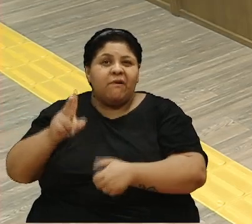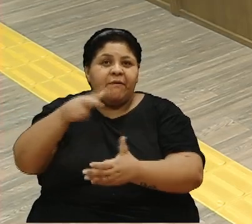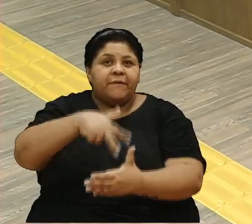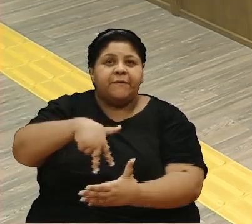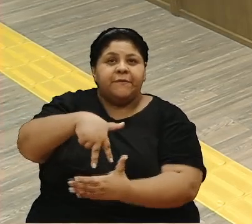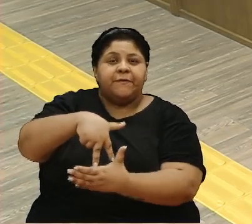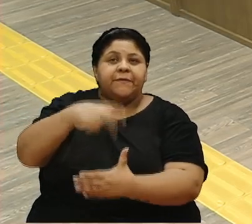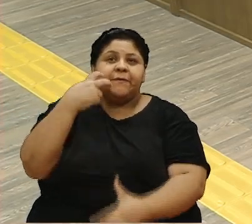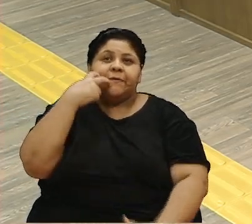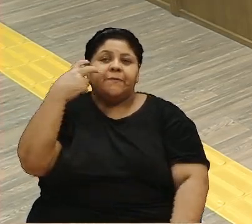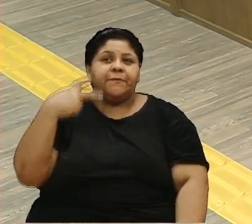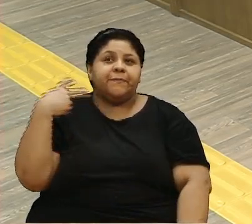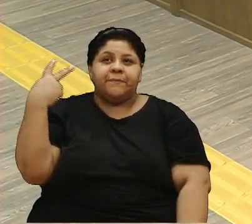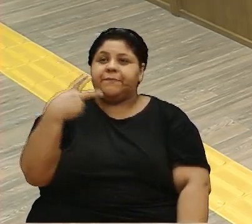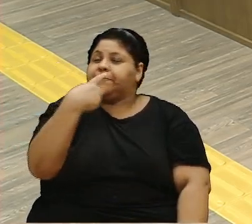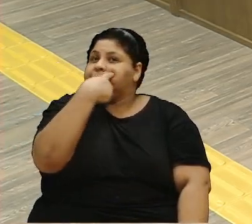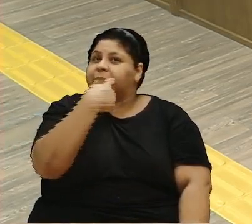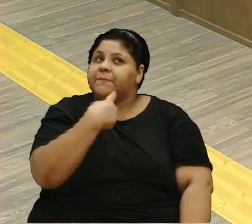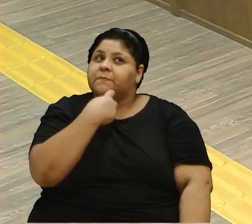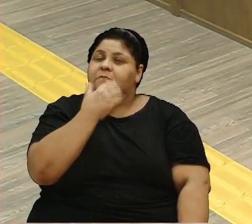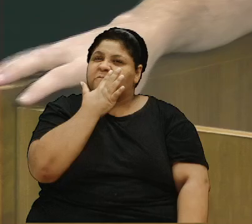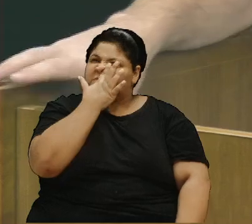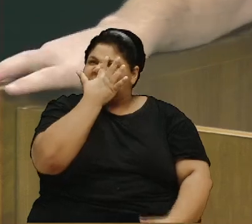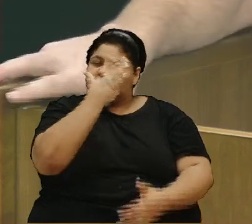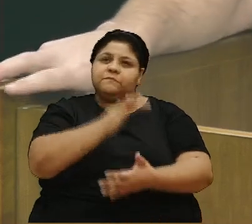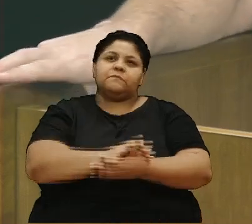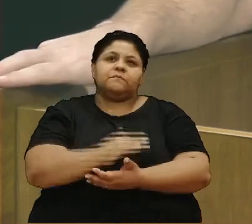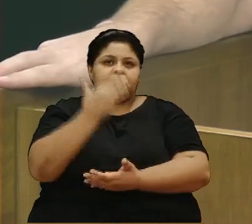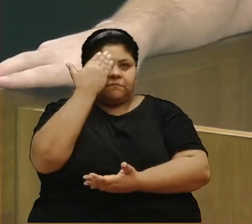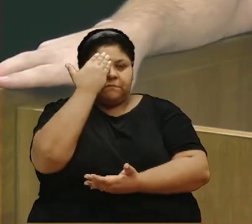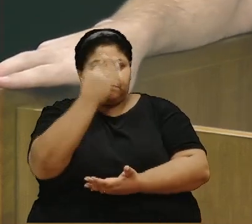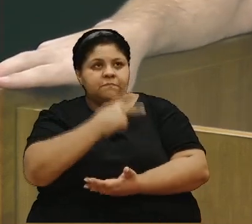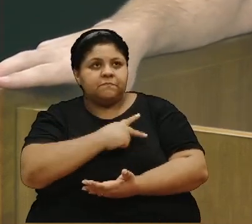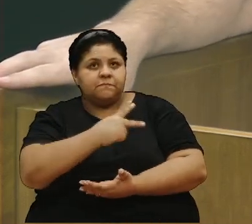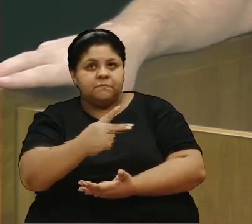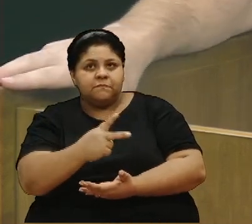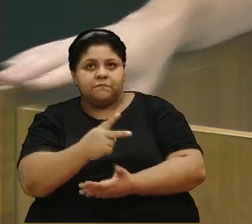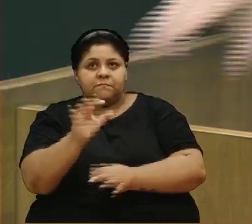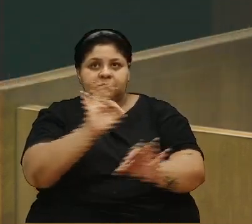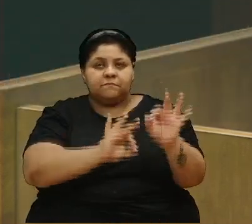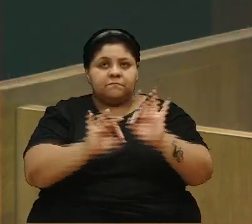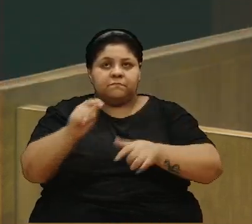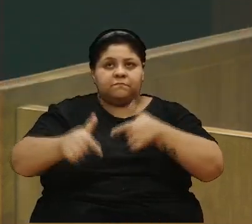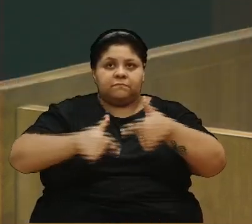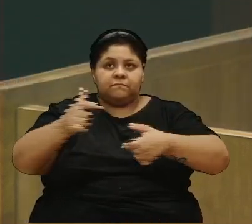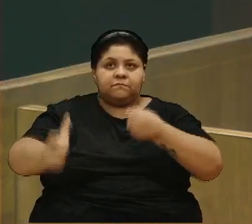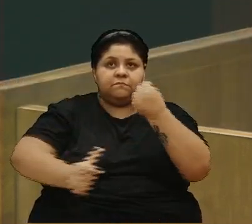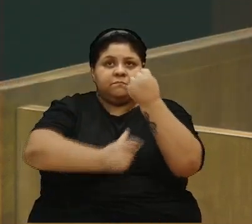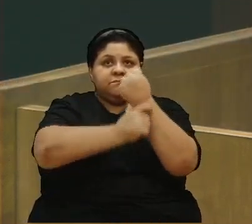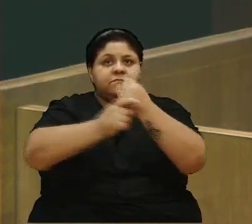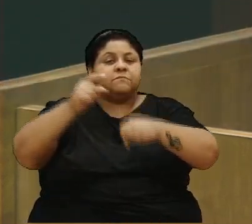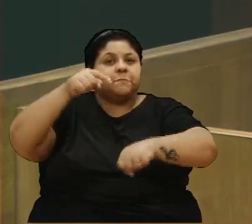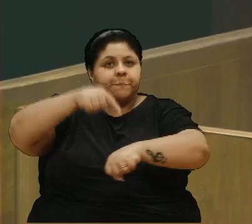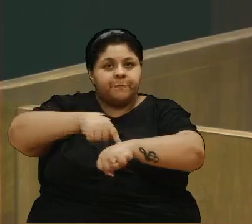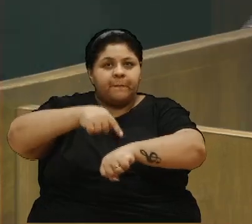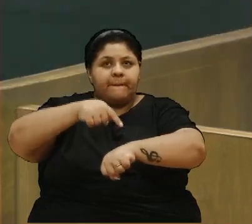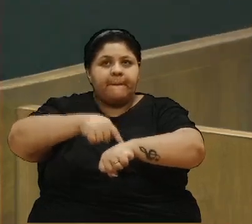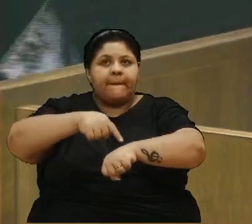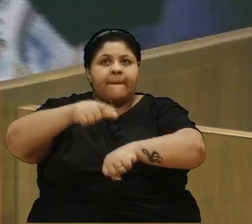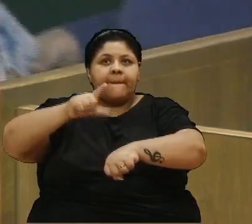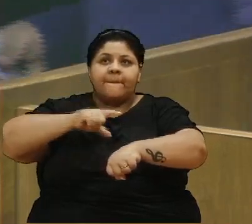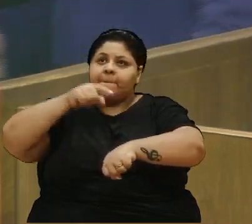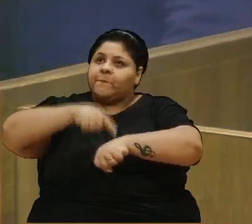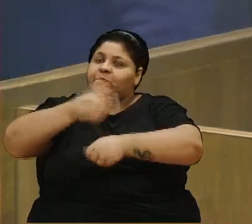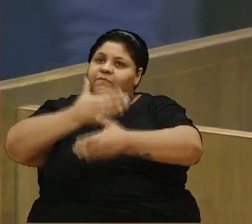tribuna, orador, vereador Wagner Petrini. Obrigado, presidente, pela condução dos trabalhos e garantir o meu tempo. E tempo de